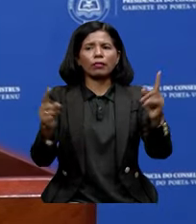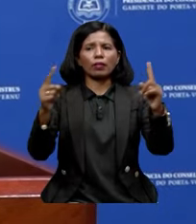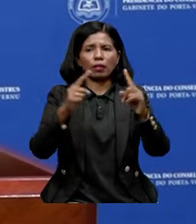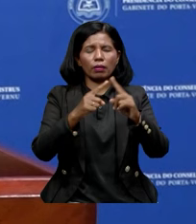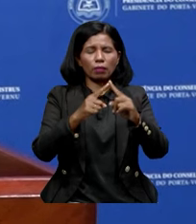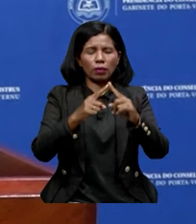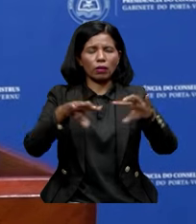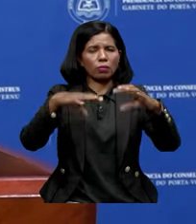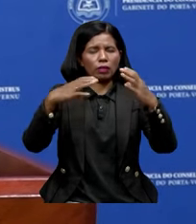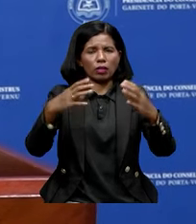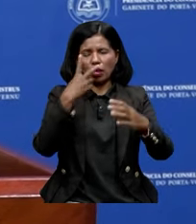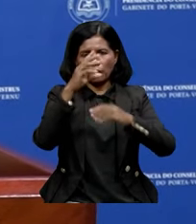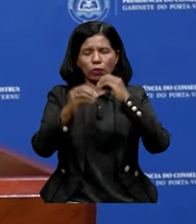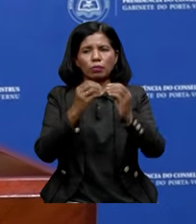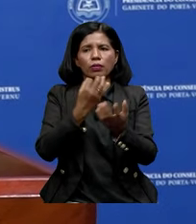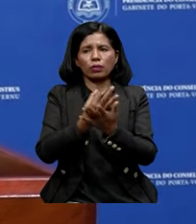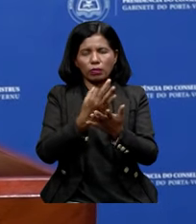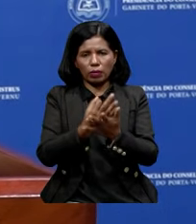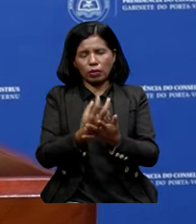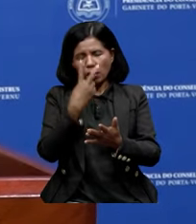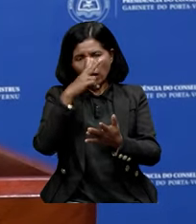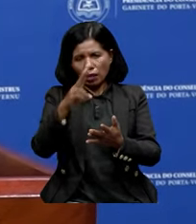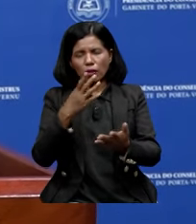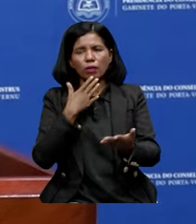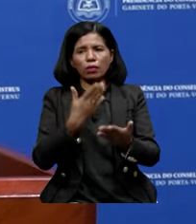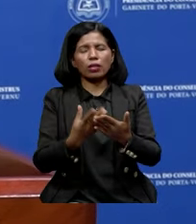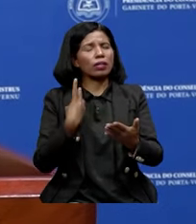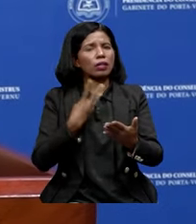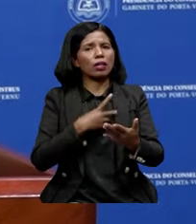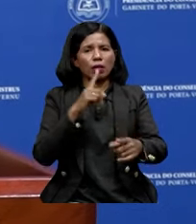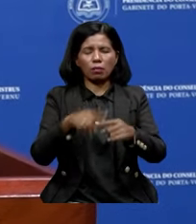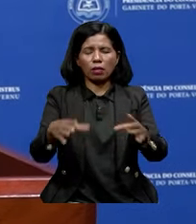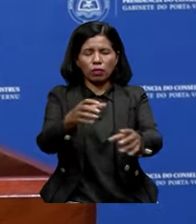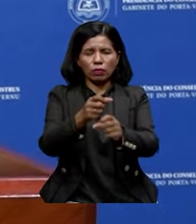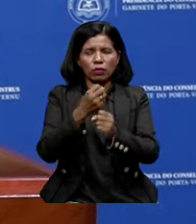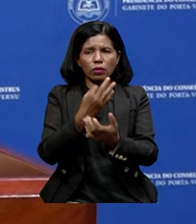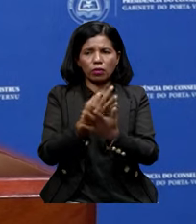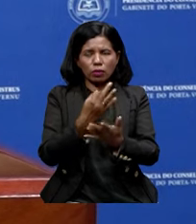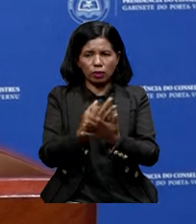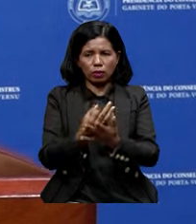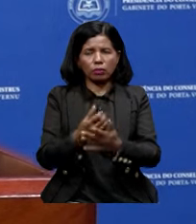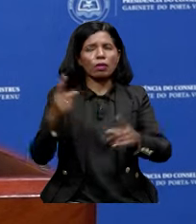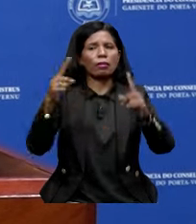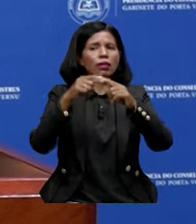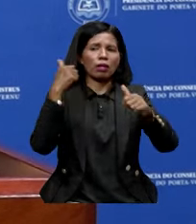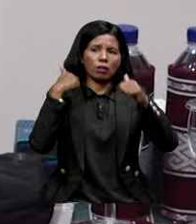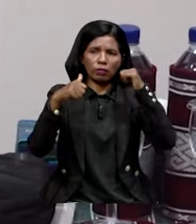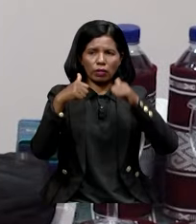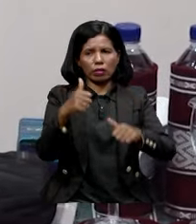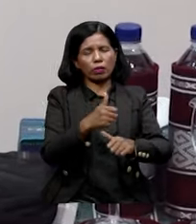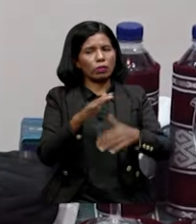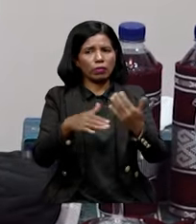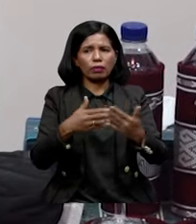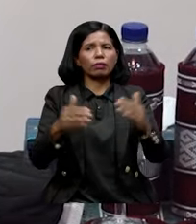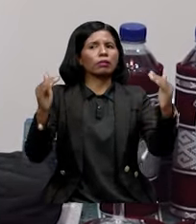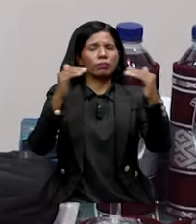comitê revisão do orçamento do belo haré de dia para ita la belo futilio RSE para atividades correntes nínia. E ao